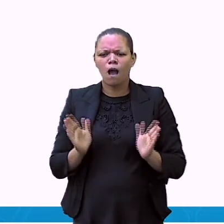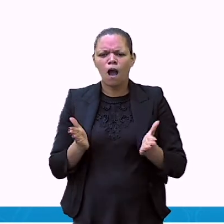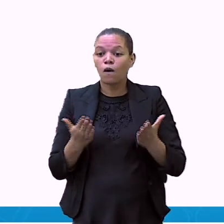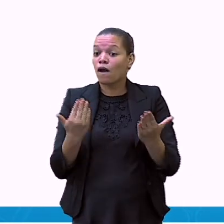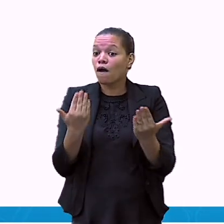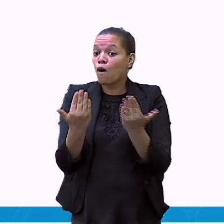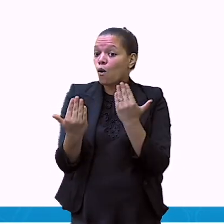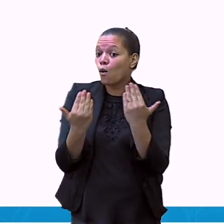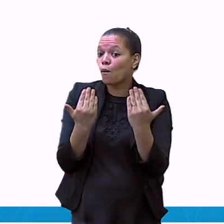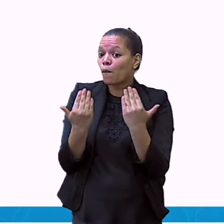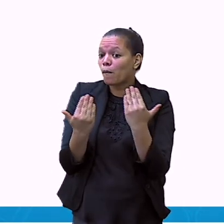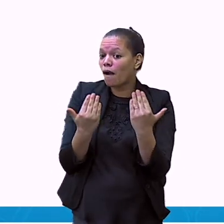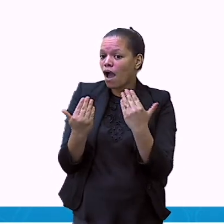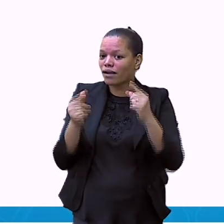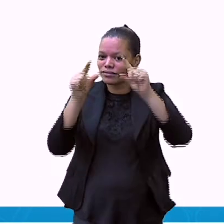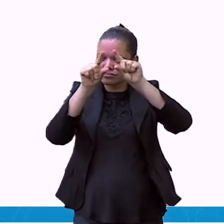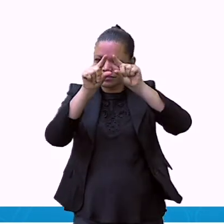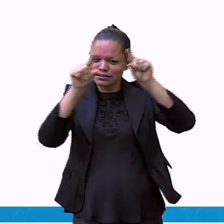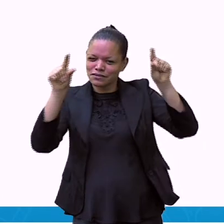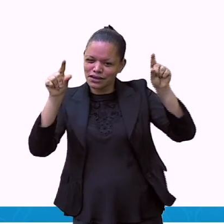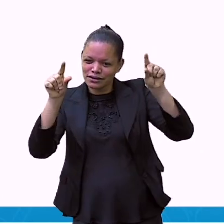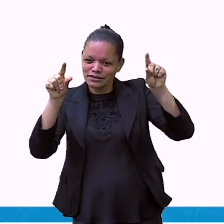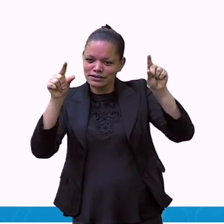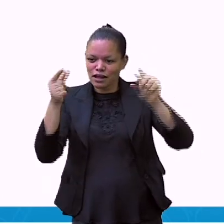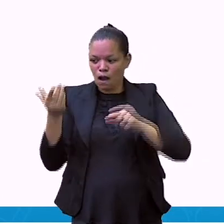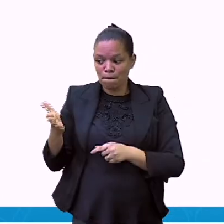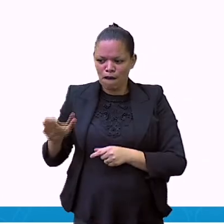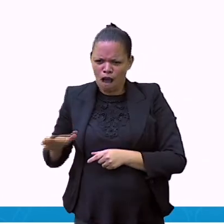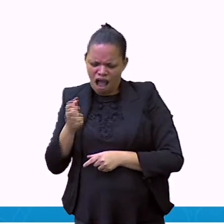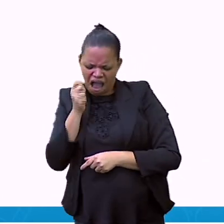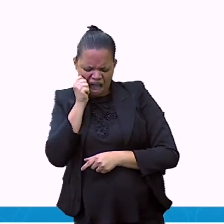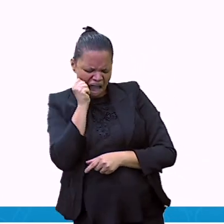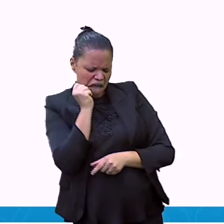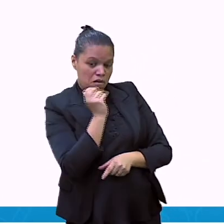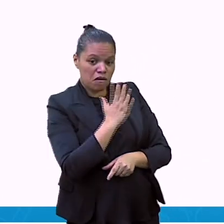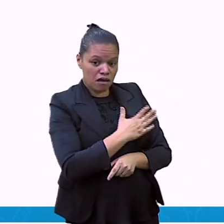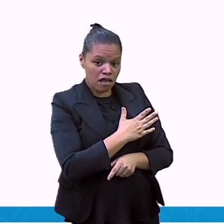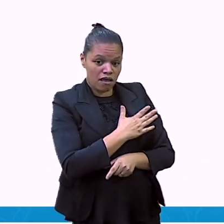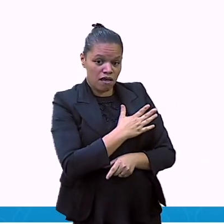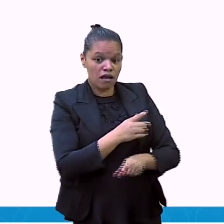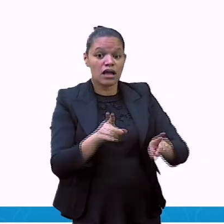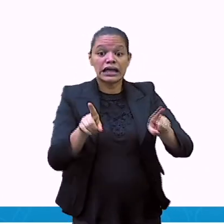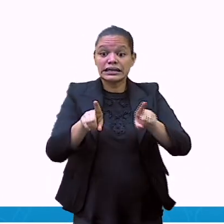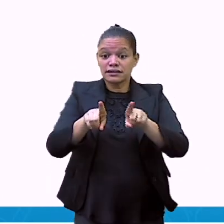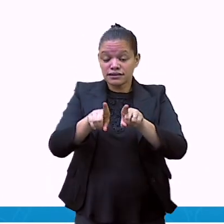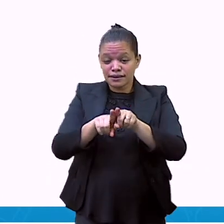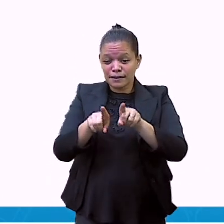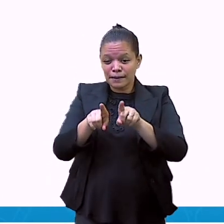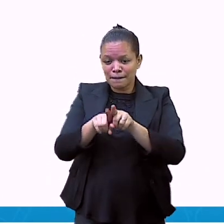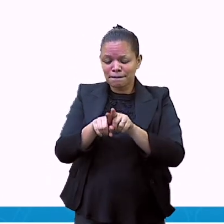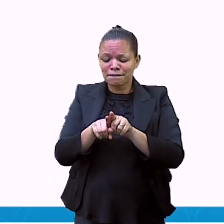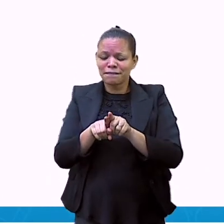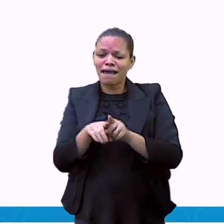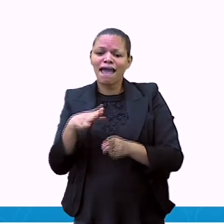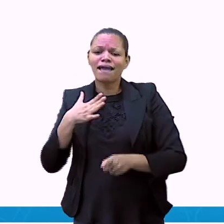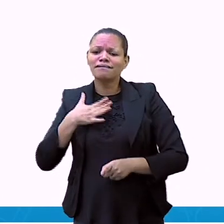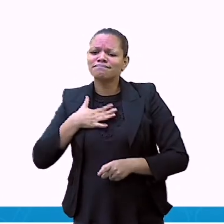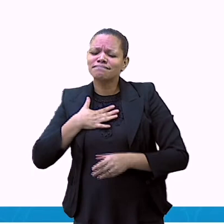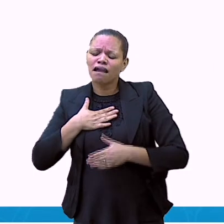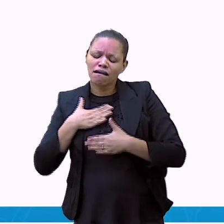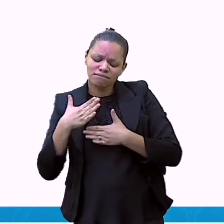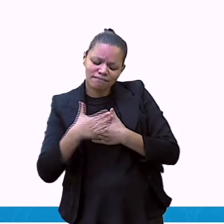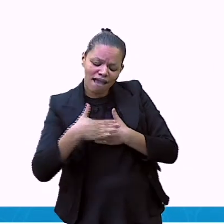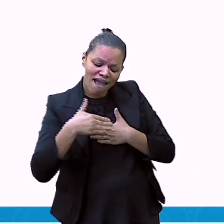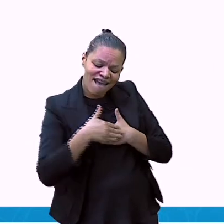nós podemos perceber? Nós podemos receber que as frases e seus significados, eles têm o